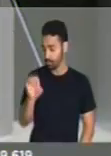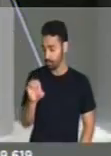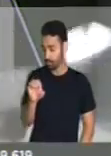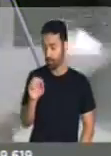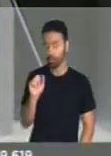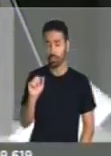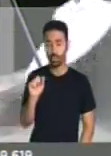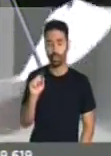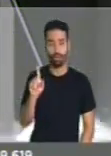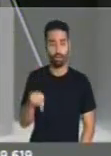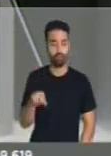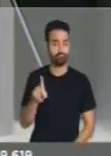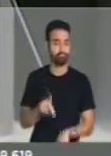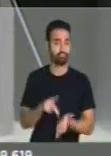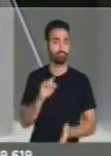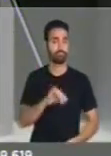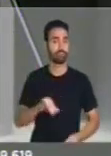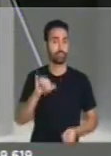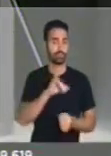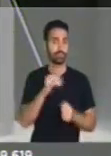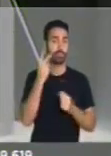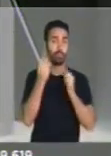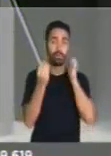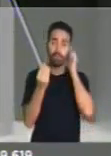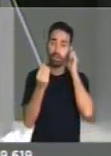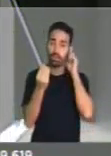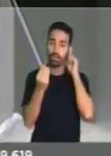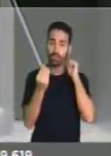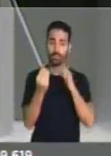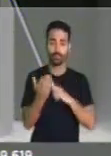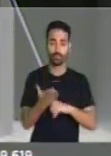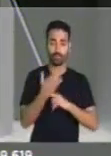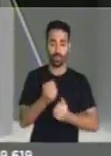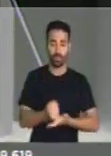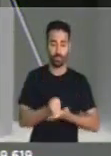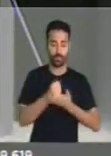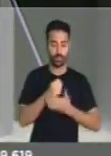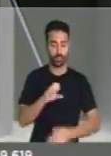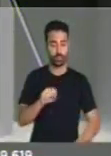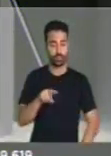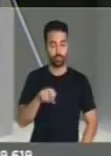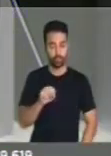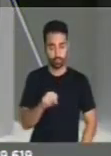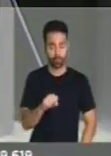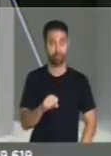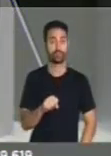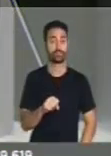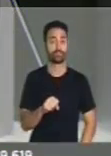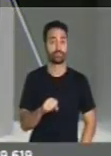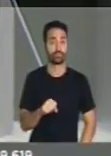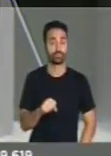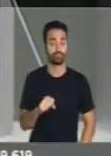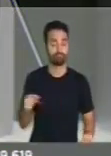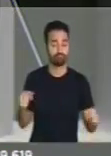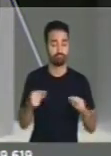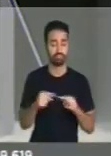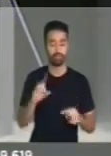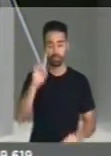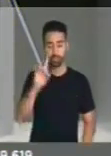endemias o que é importante para dar sustentação ao Sistema Único de Saúde, os seus